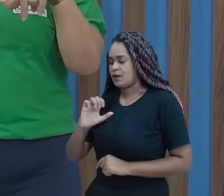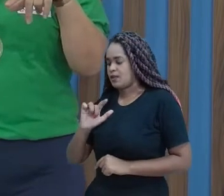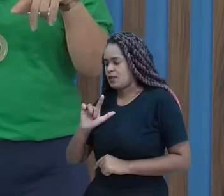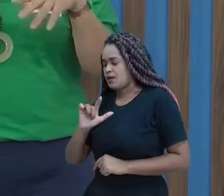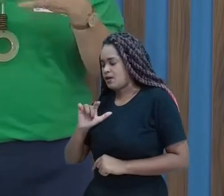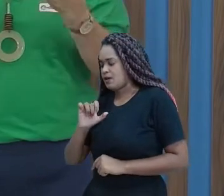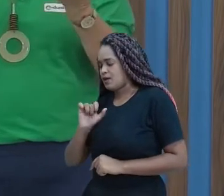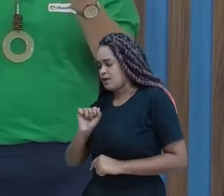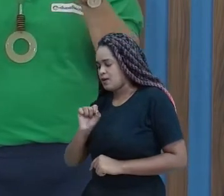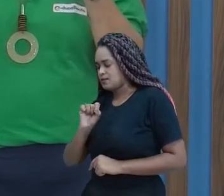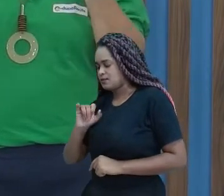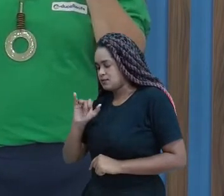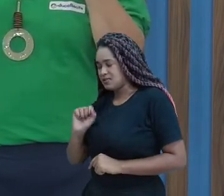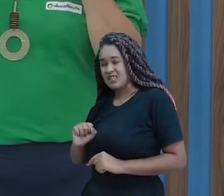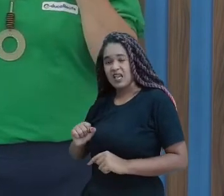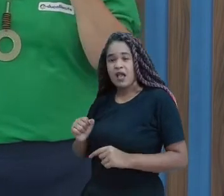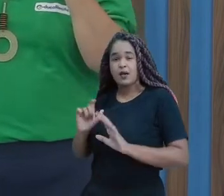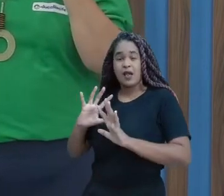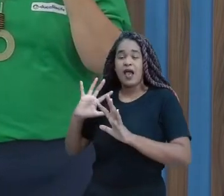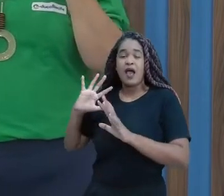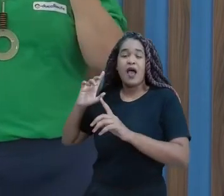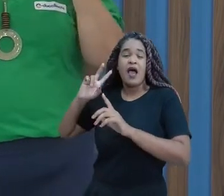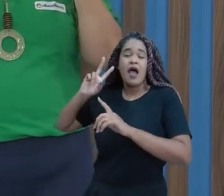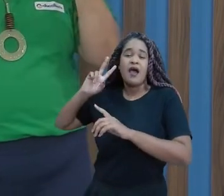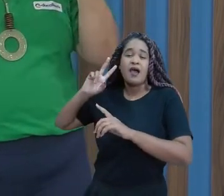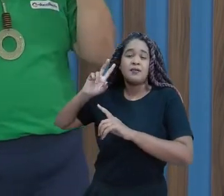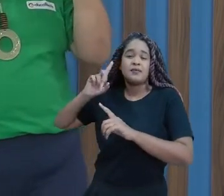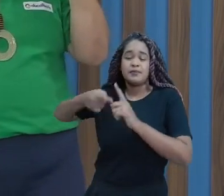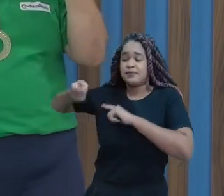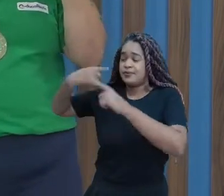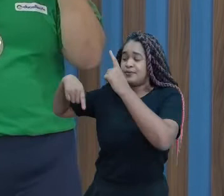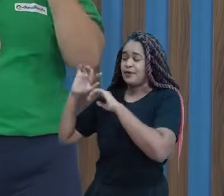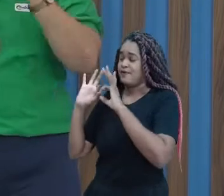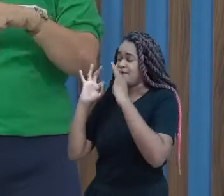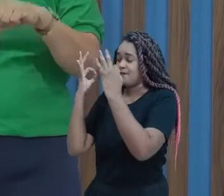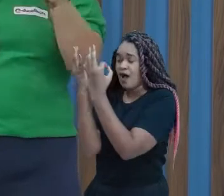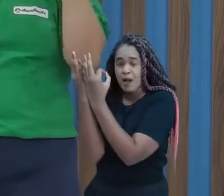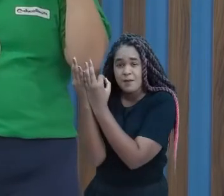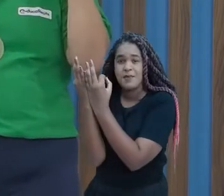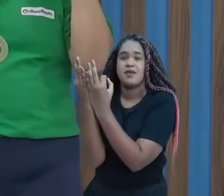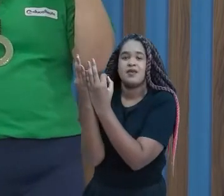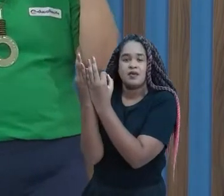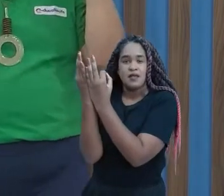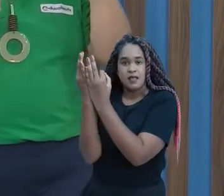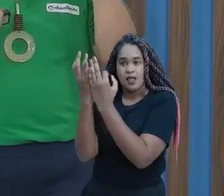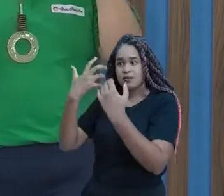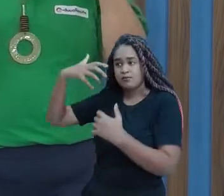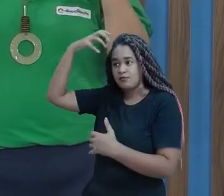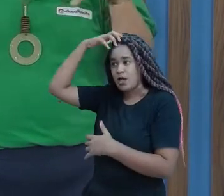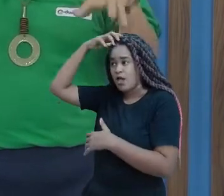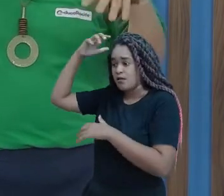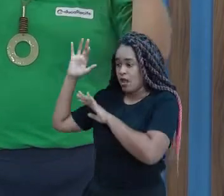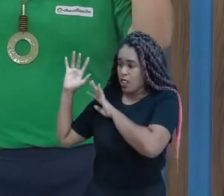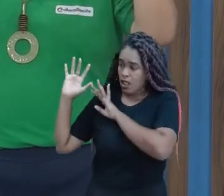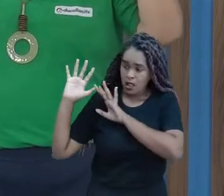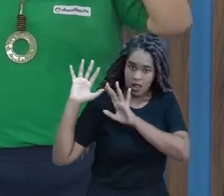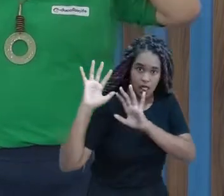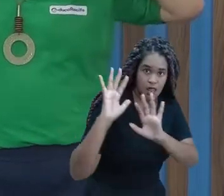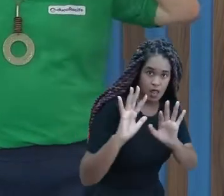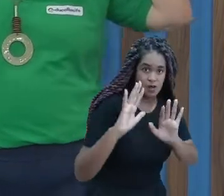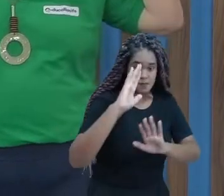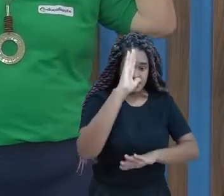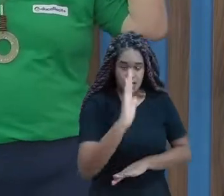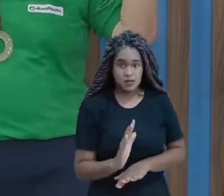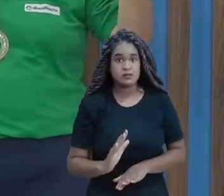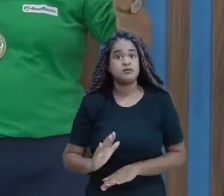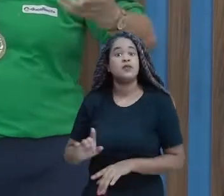no Brasil, porque quando a família real veio para o Brasil, né, naquela fuga de Napoleão, trouxe um grupo